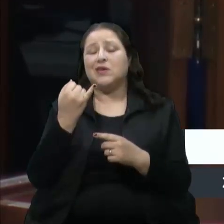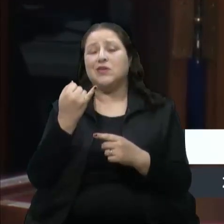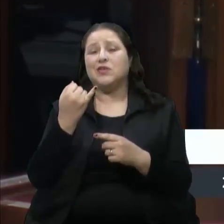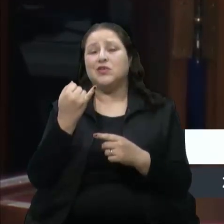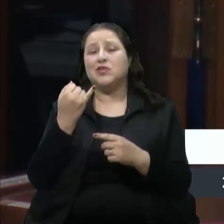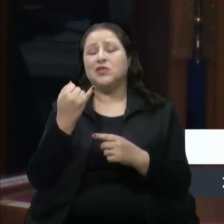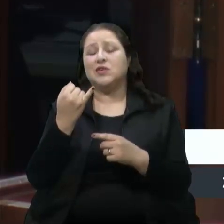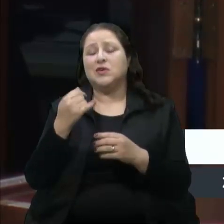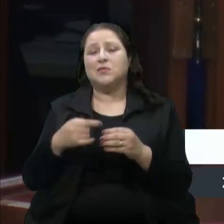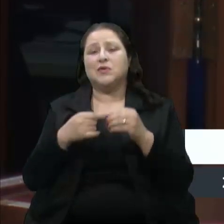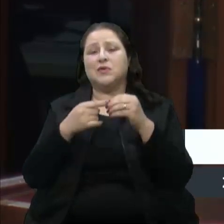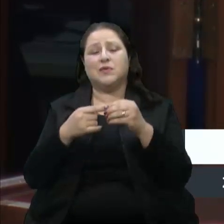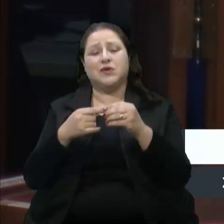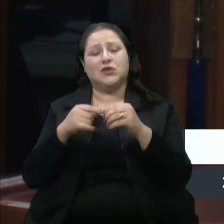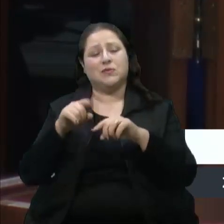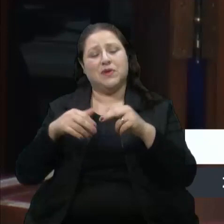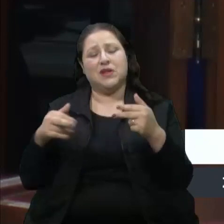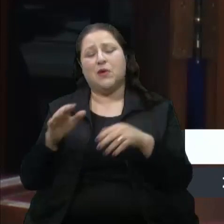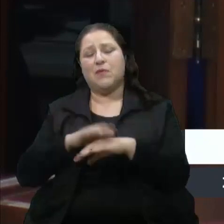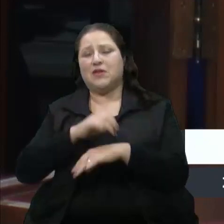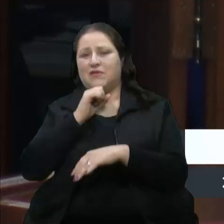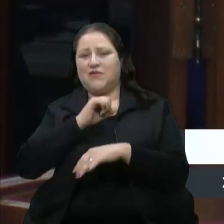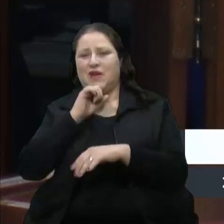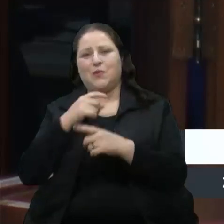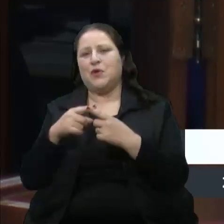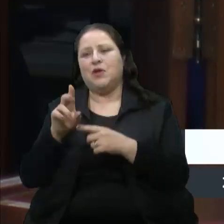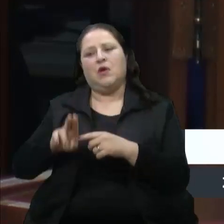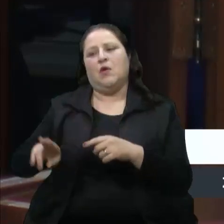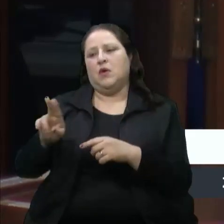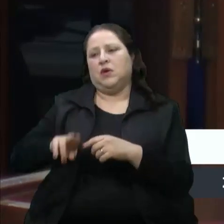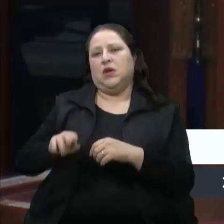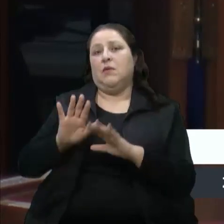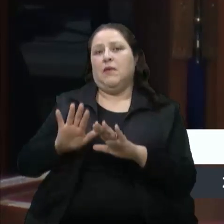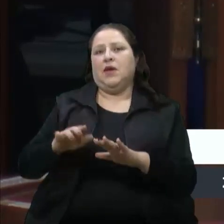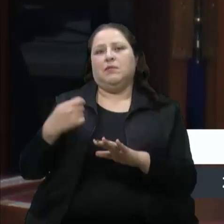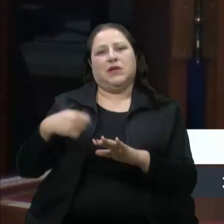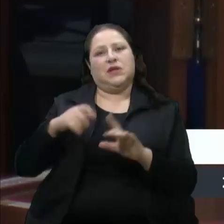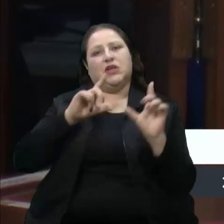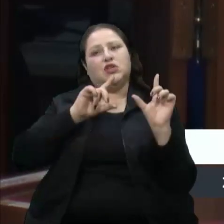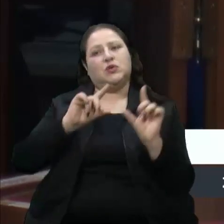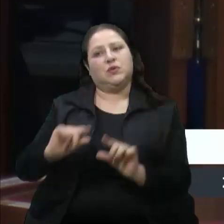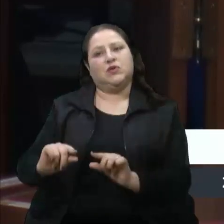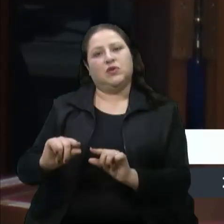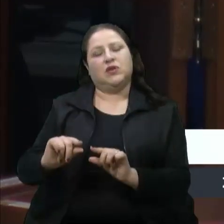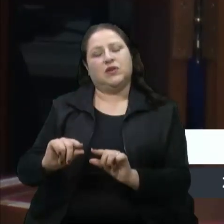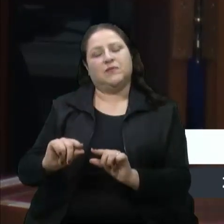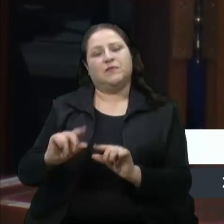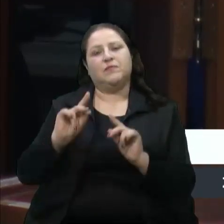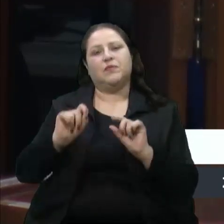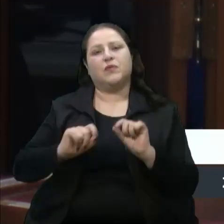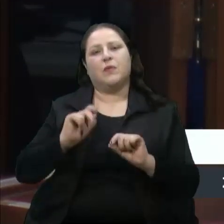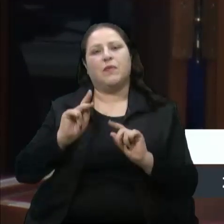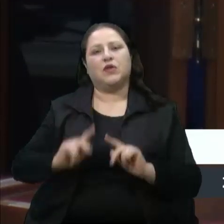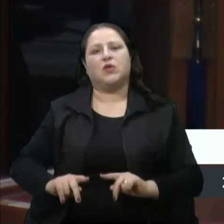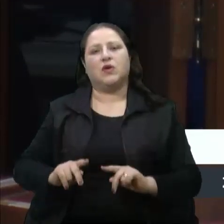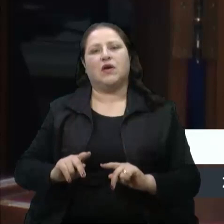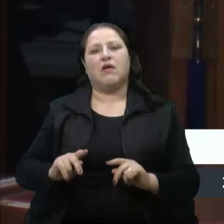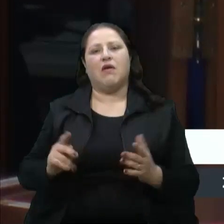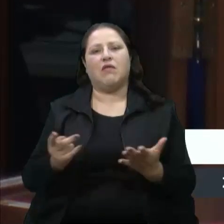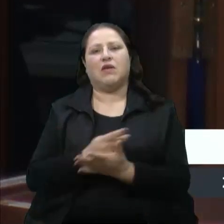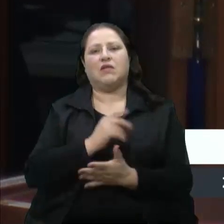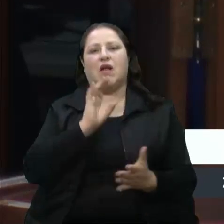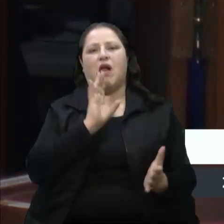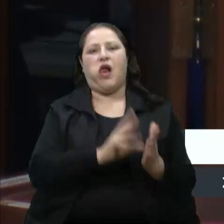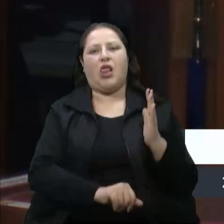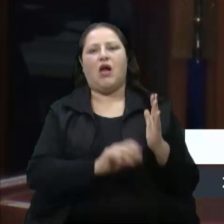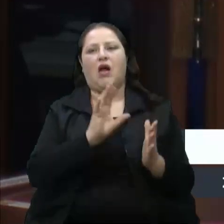utilizado, mas a gente tem que inibir de alguma forma esses furtos recorrentes que dão prejuízo tanto para o privado